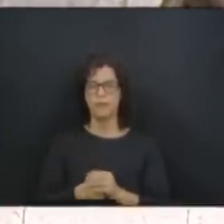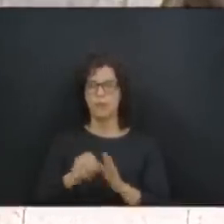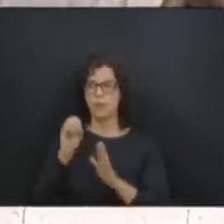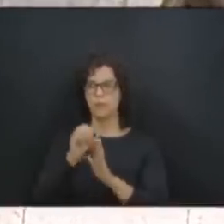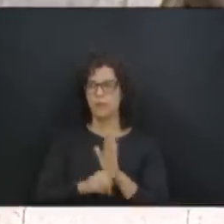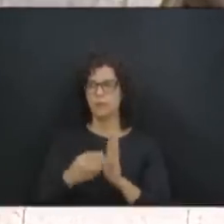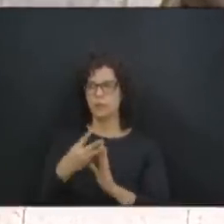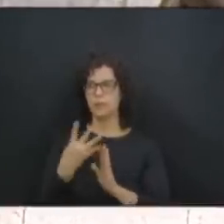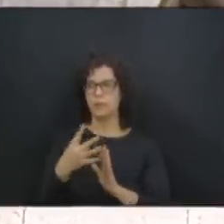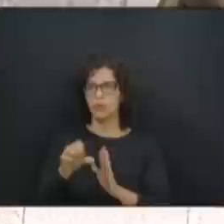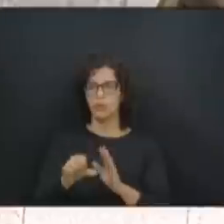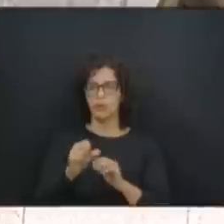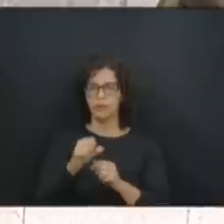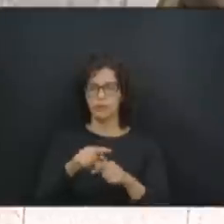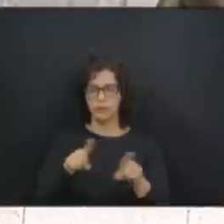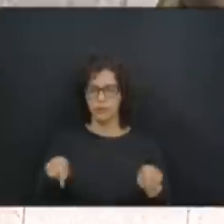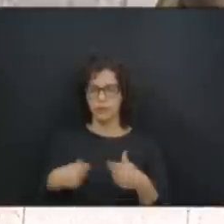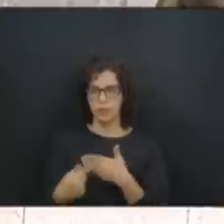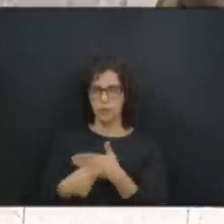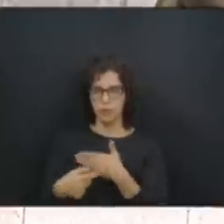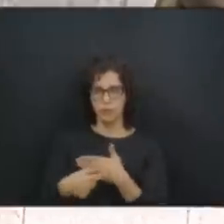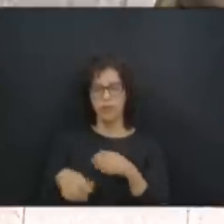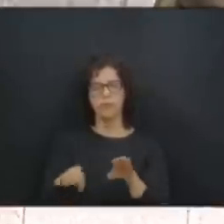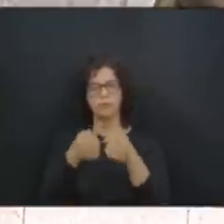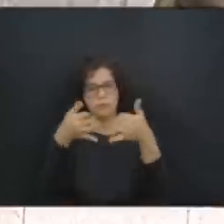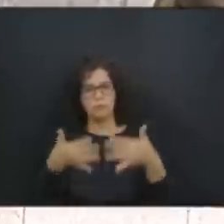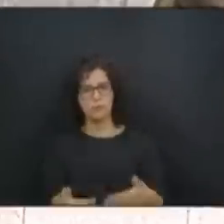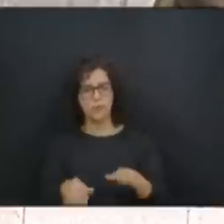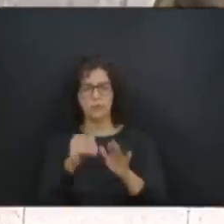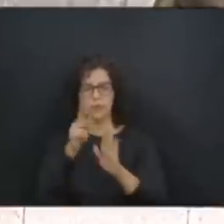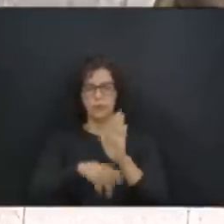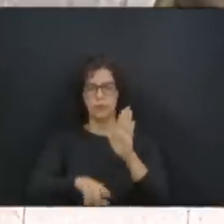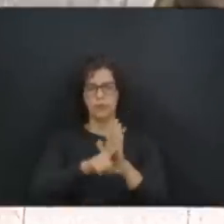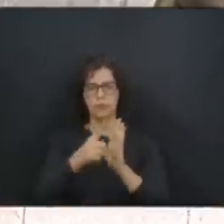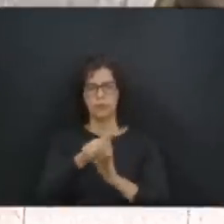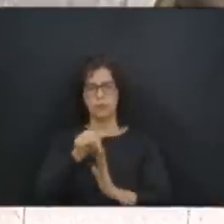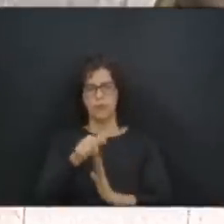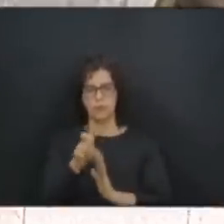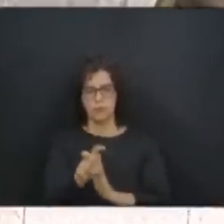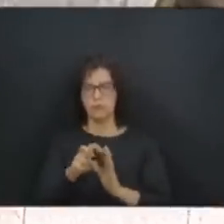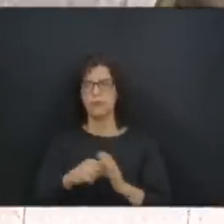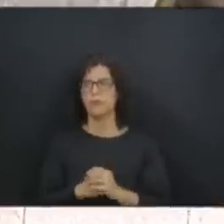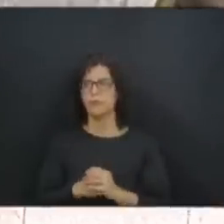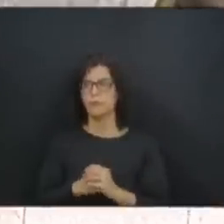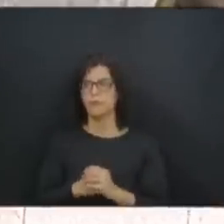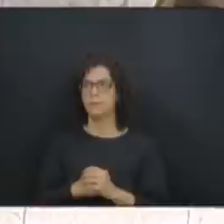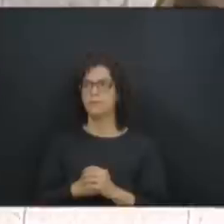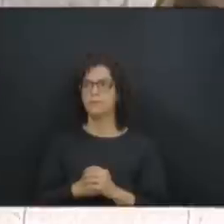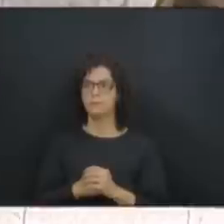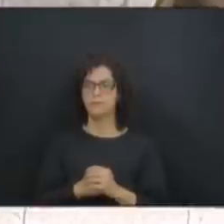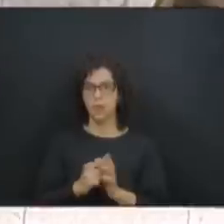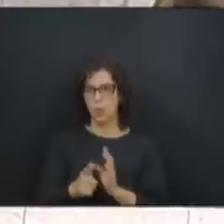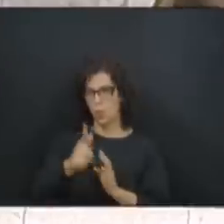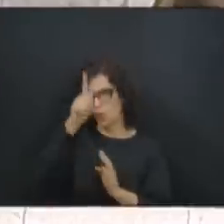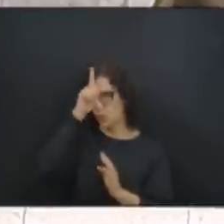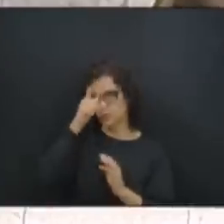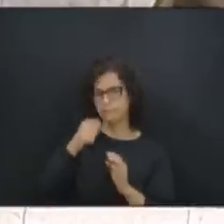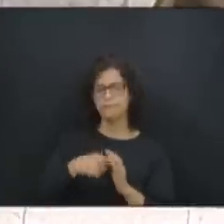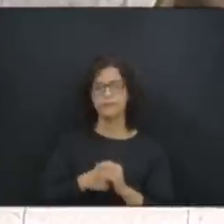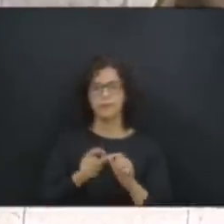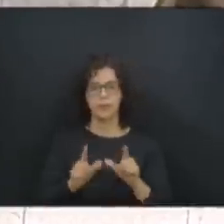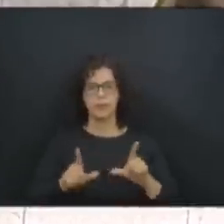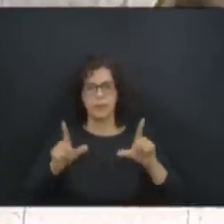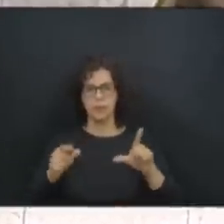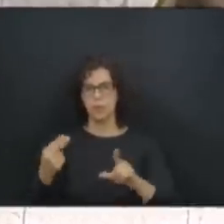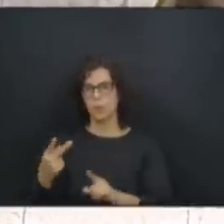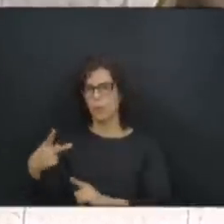Ofício 349 do gabinete do governador comunica sanção ao projeto de lei nº 75 de trigo Deputado gordura e